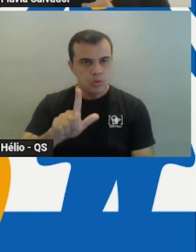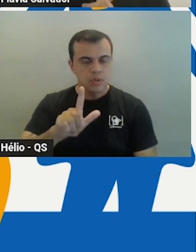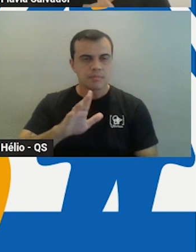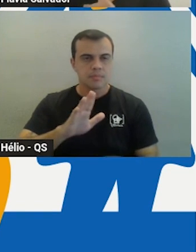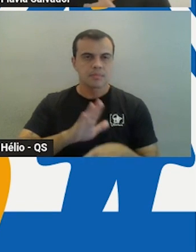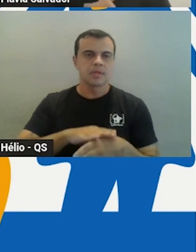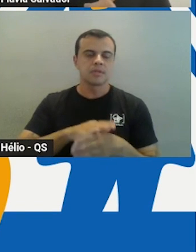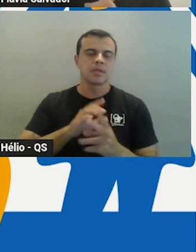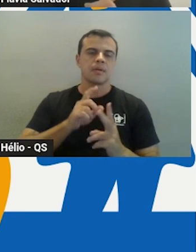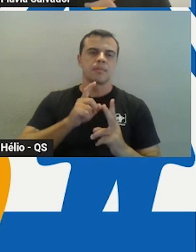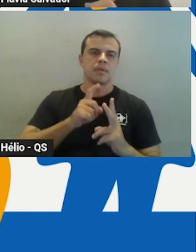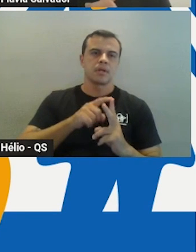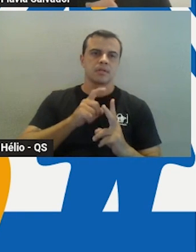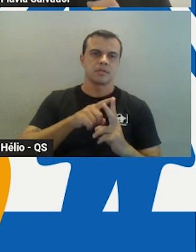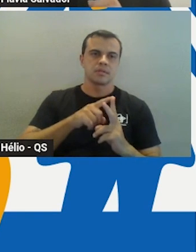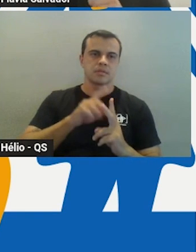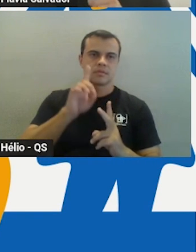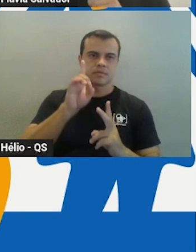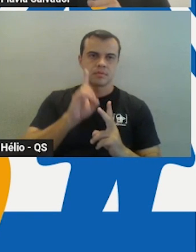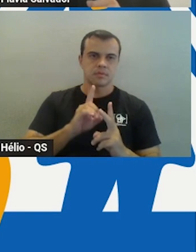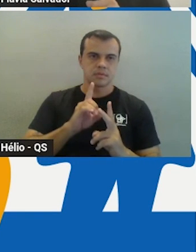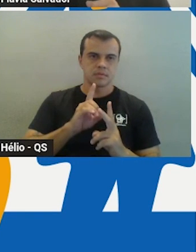mais voltada para deficiência